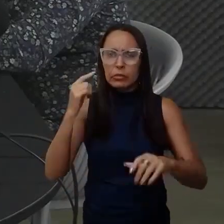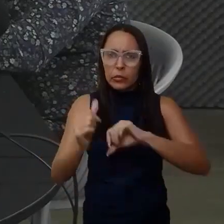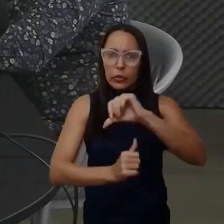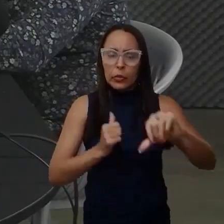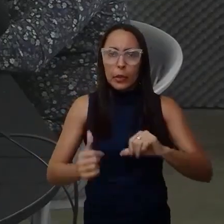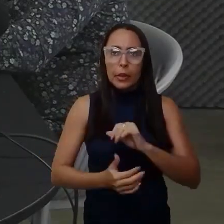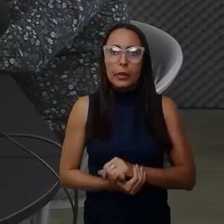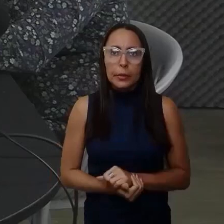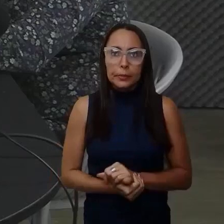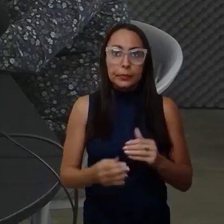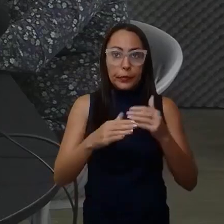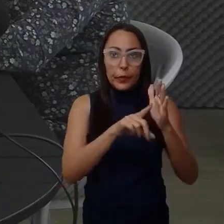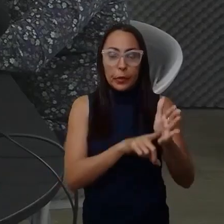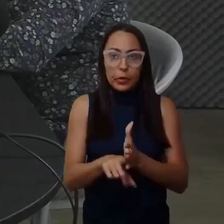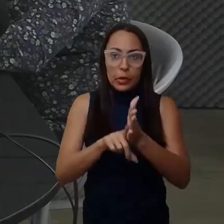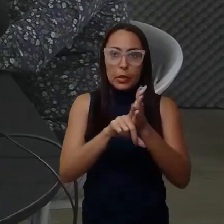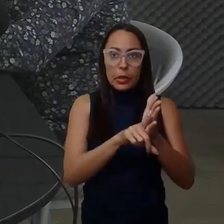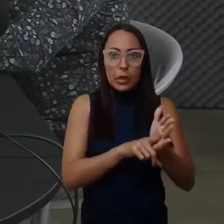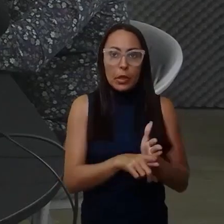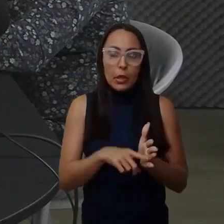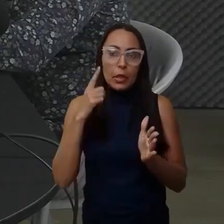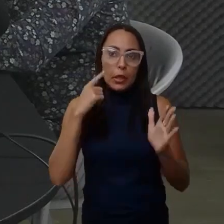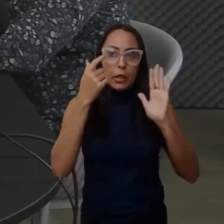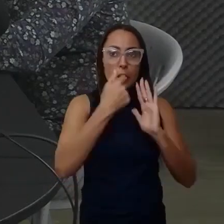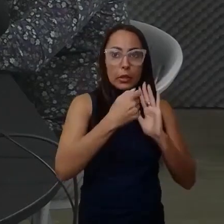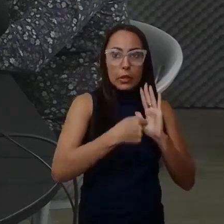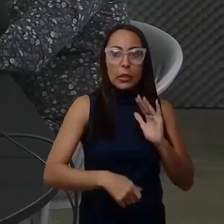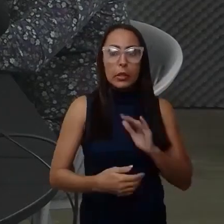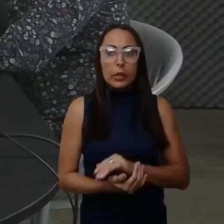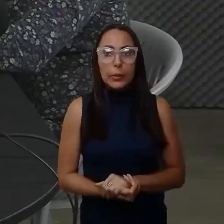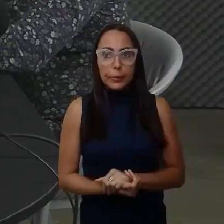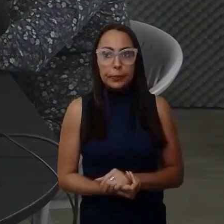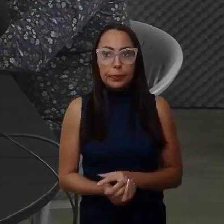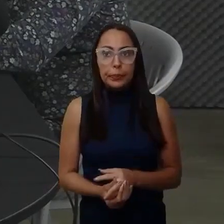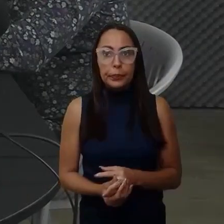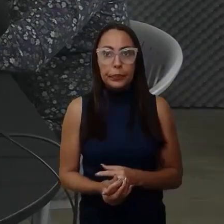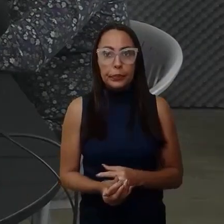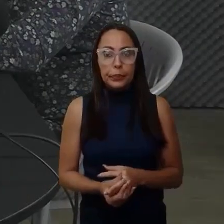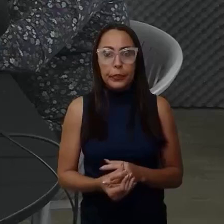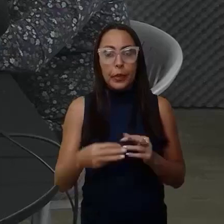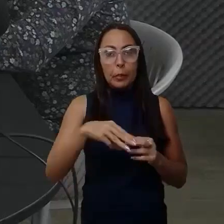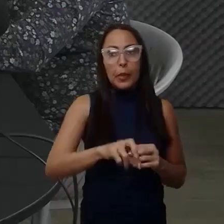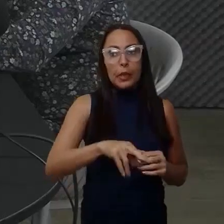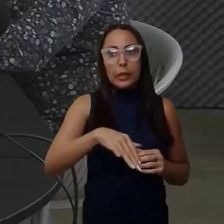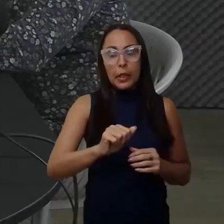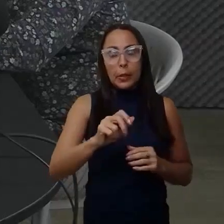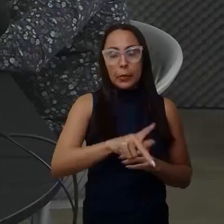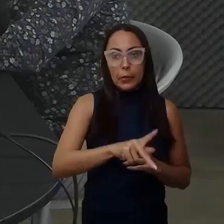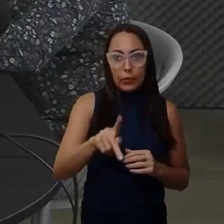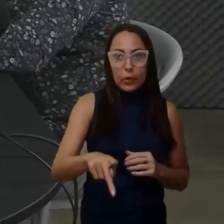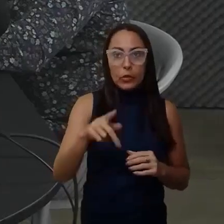Aí, durante a pesquisa da escrita dos roteiros, aí Maria Emília, né, que foi a professora orientadora